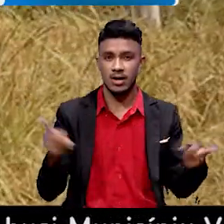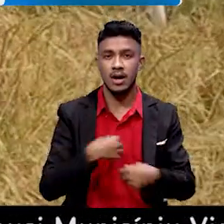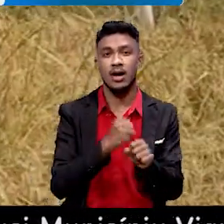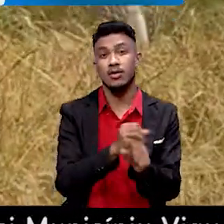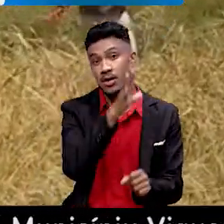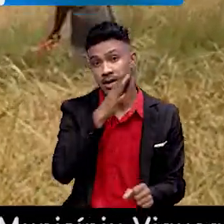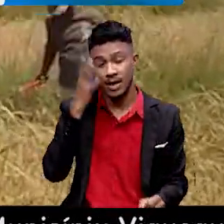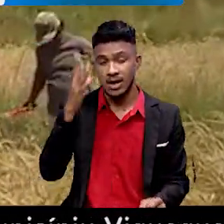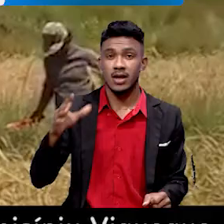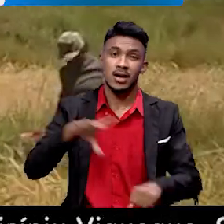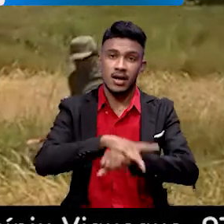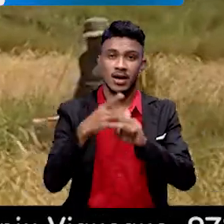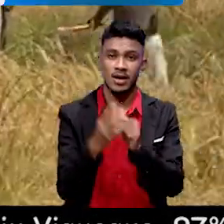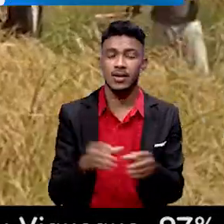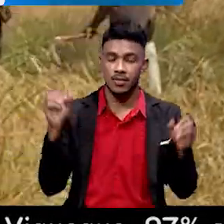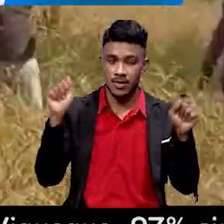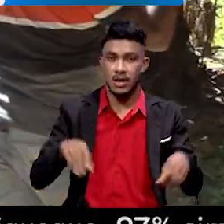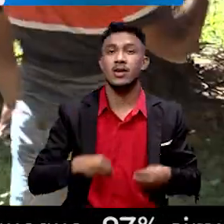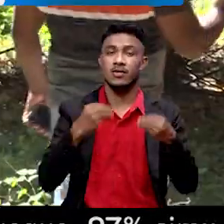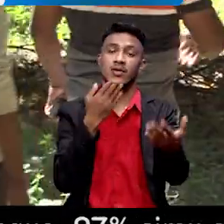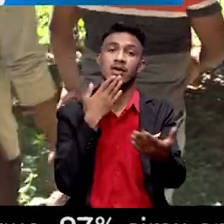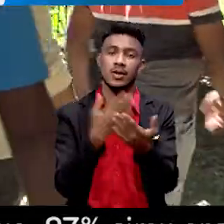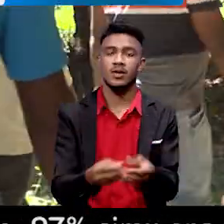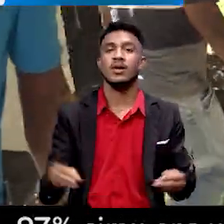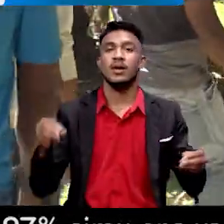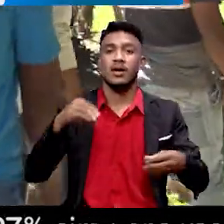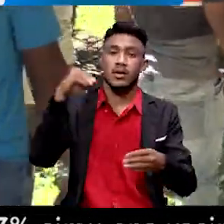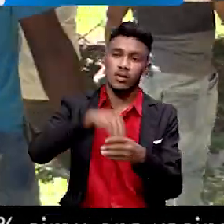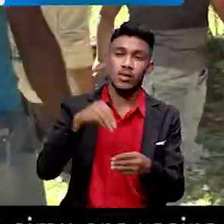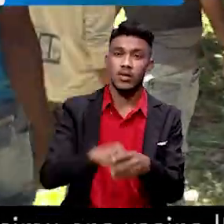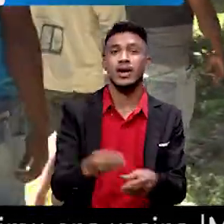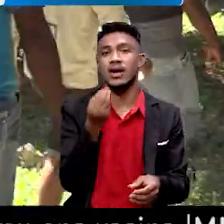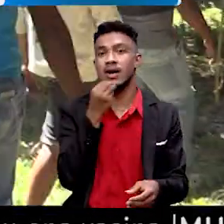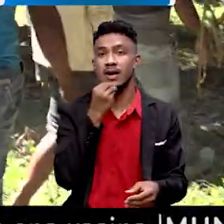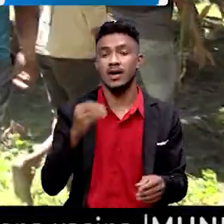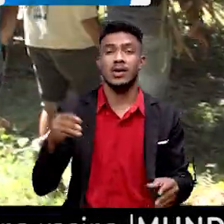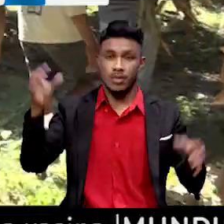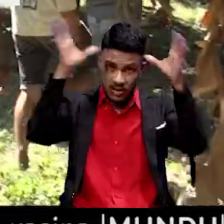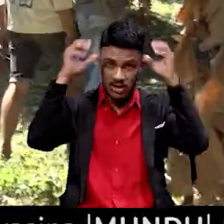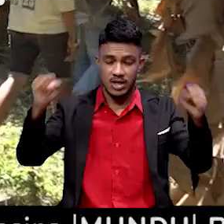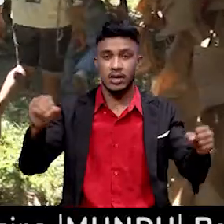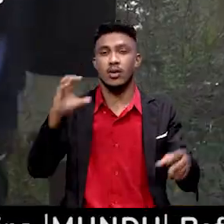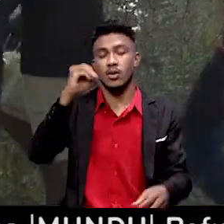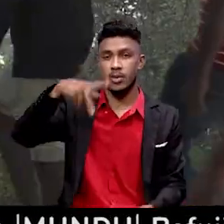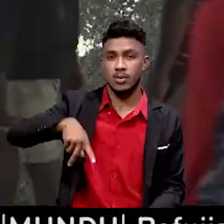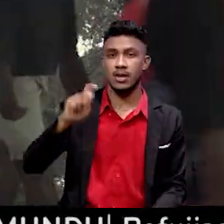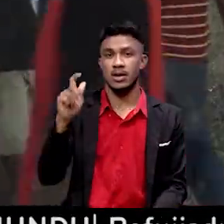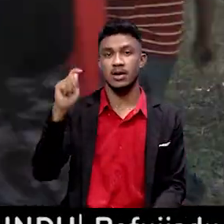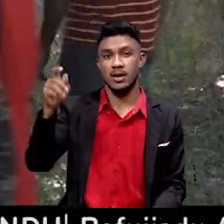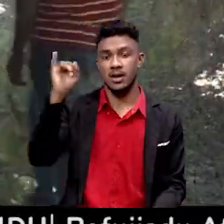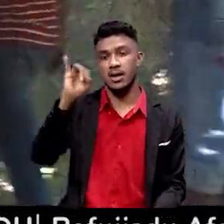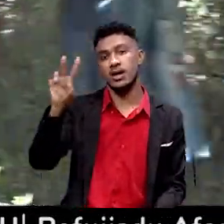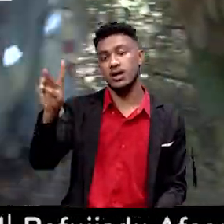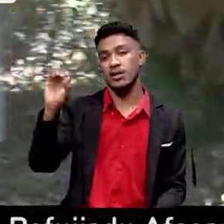lili mos e a potencial ba agricultura hodi produz aihan. Presidente OPTT Ivo de Jesus Sequeira Mosateten precisa